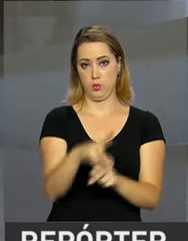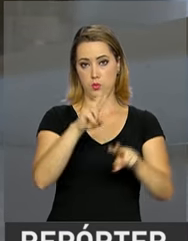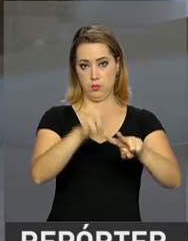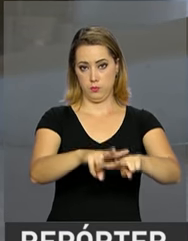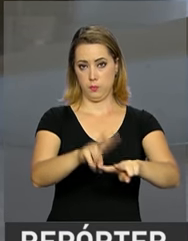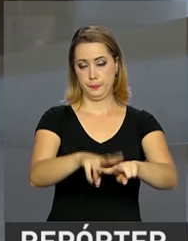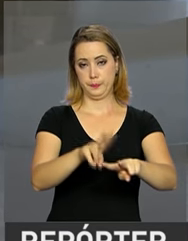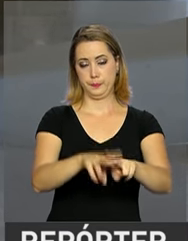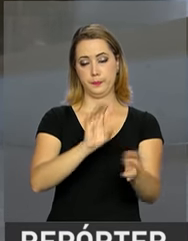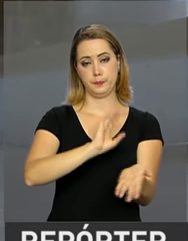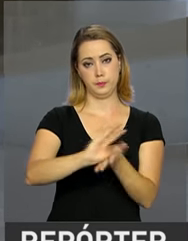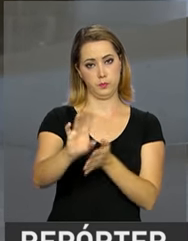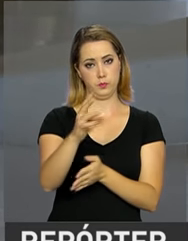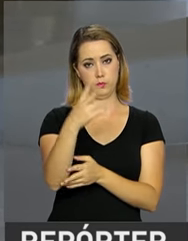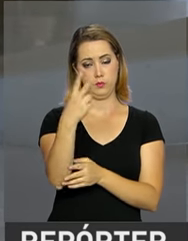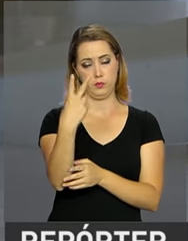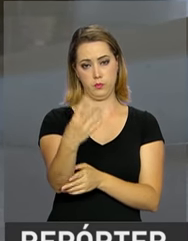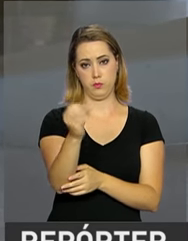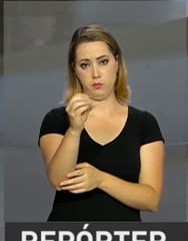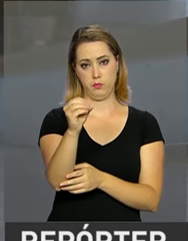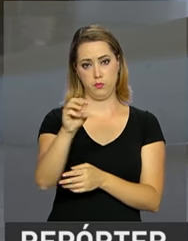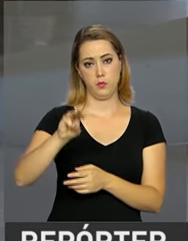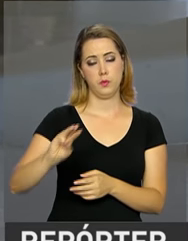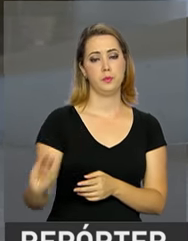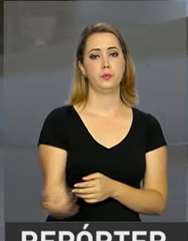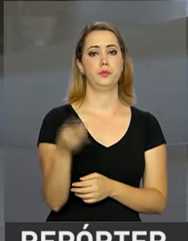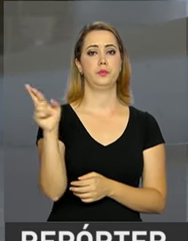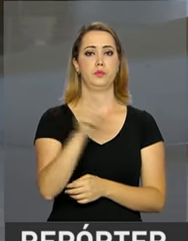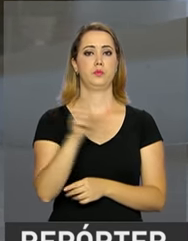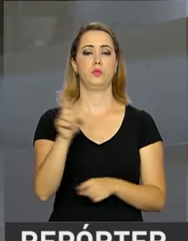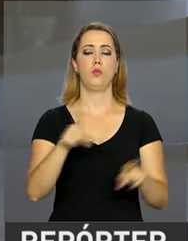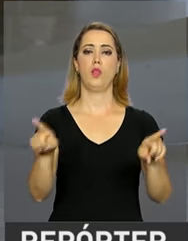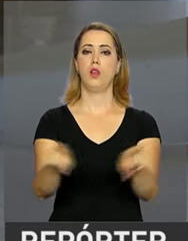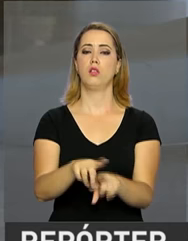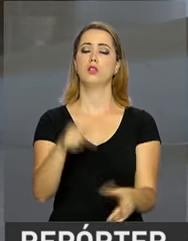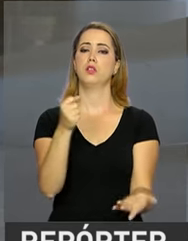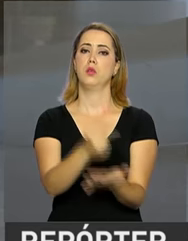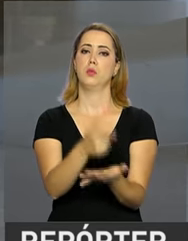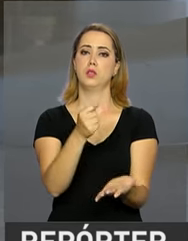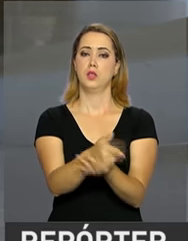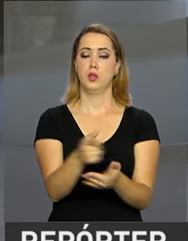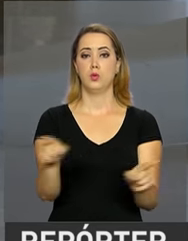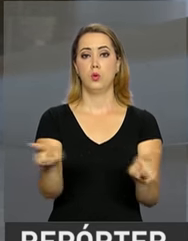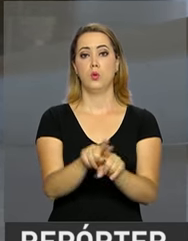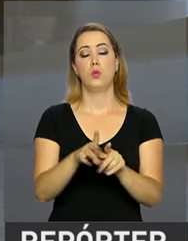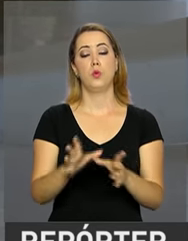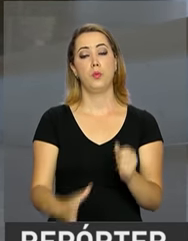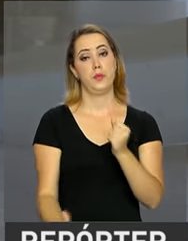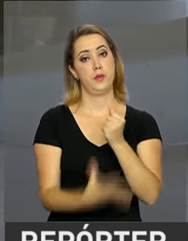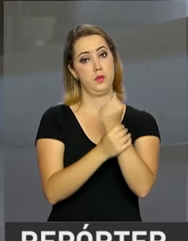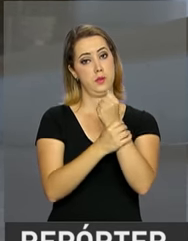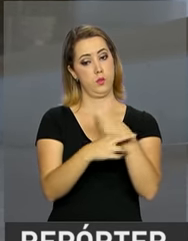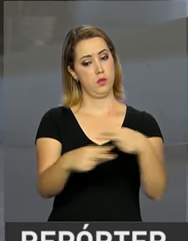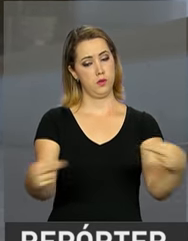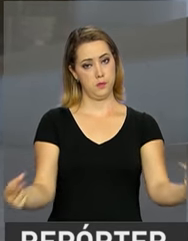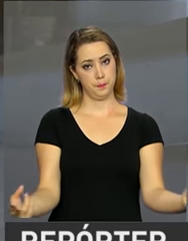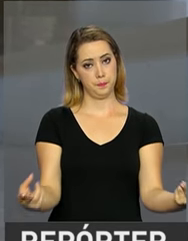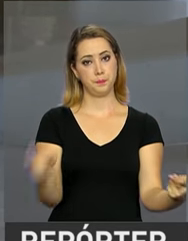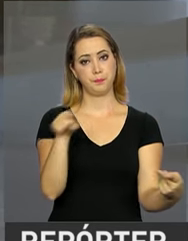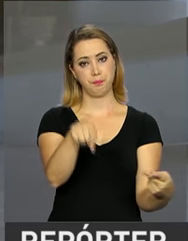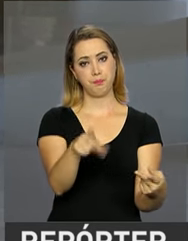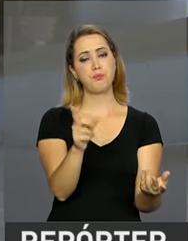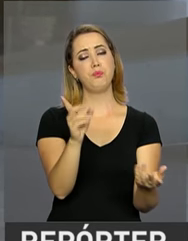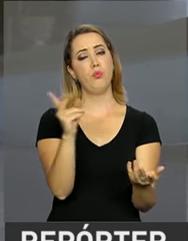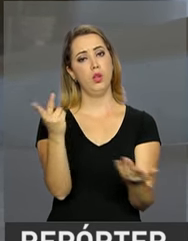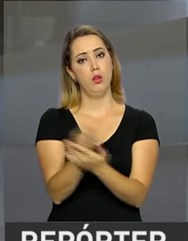um investimento de R$ 200 milhões deais. Além da aquisição de equipamentos de segurança, vão ser